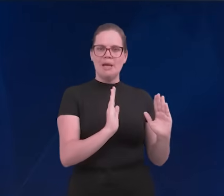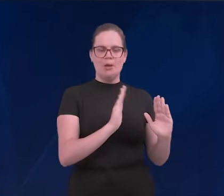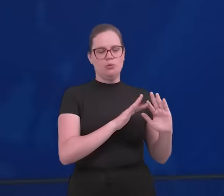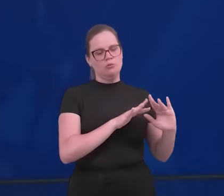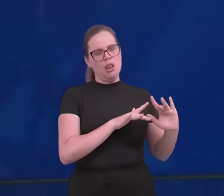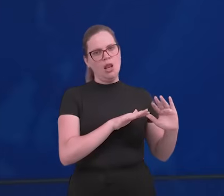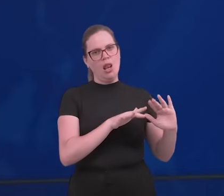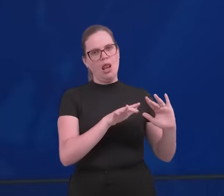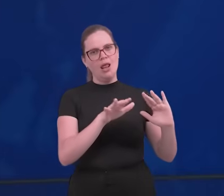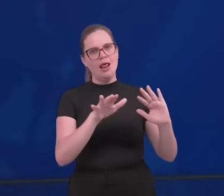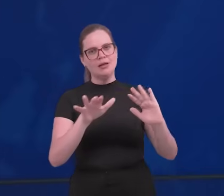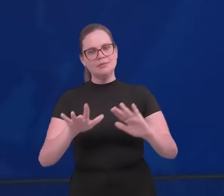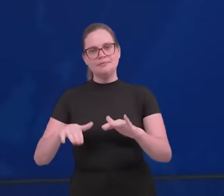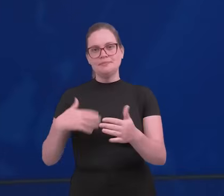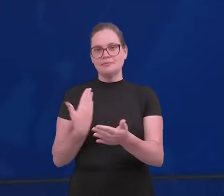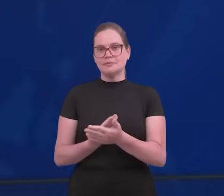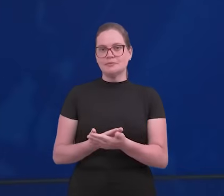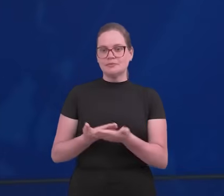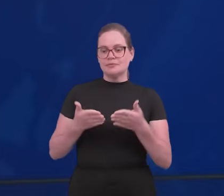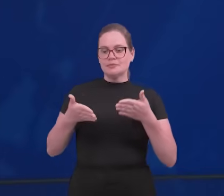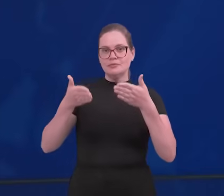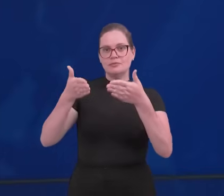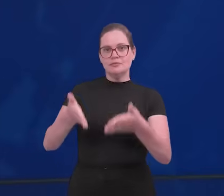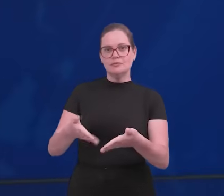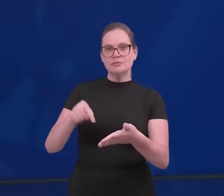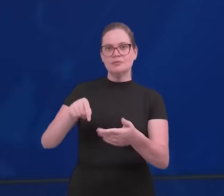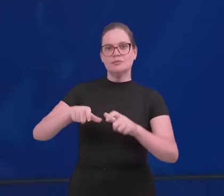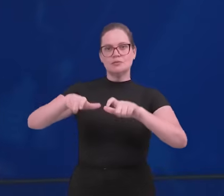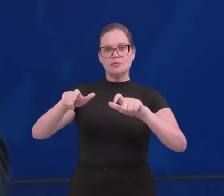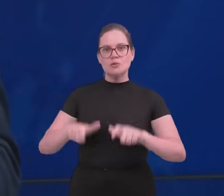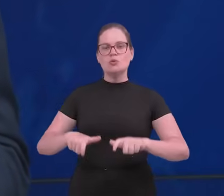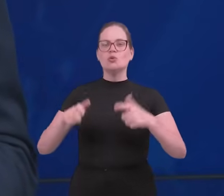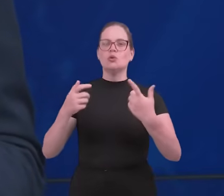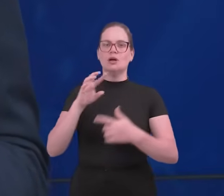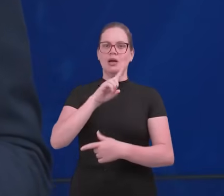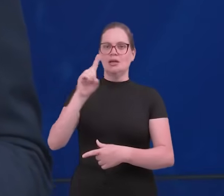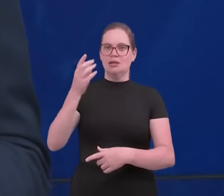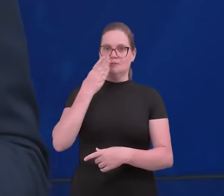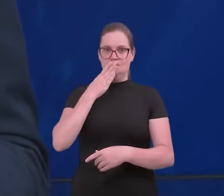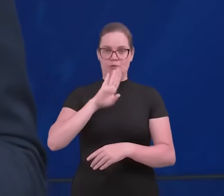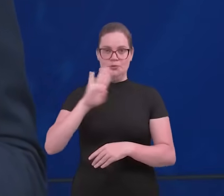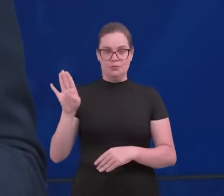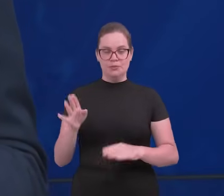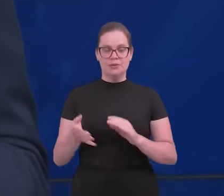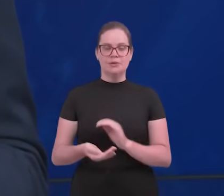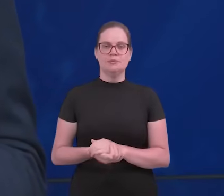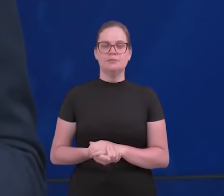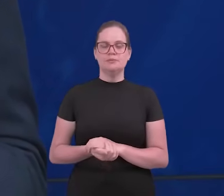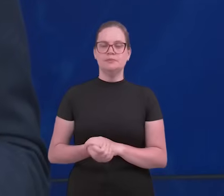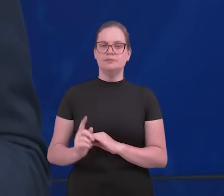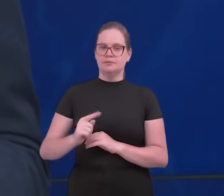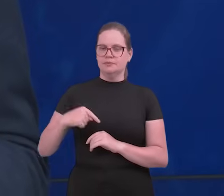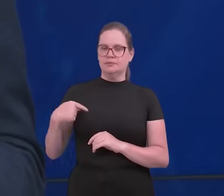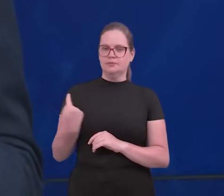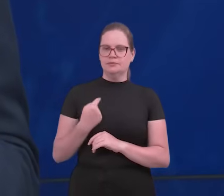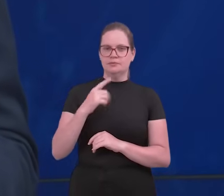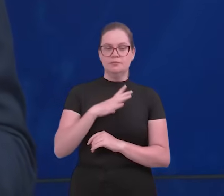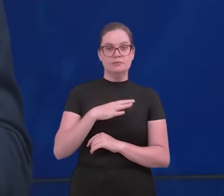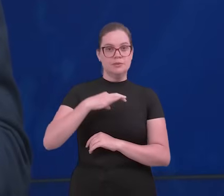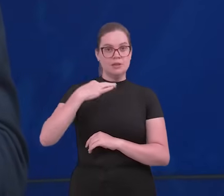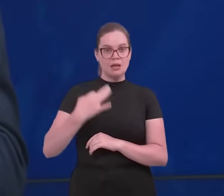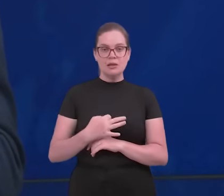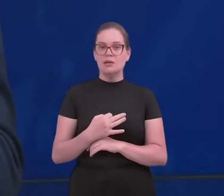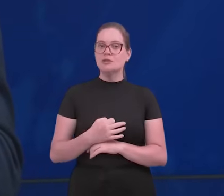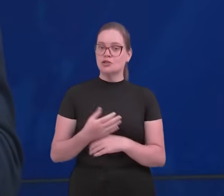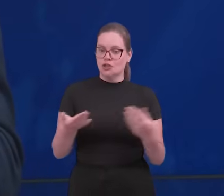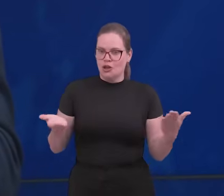até chegarem à terra prometida. Estamos certos de que com